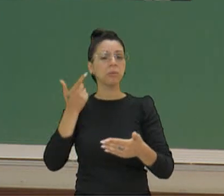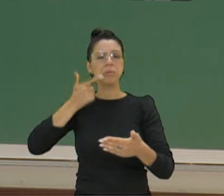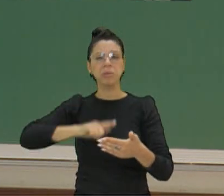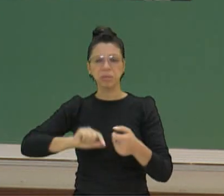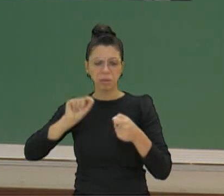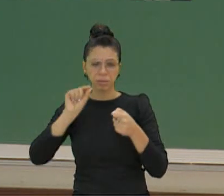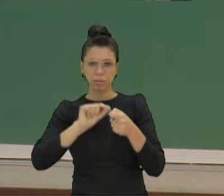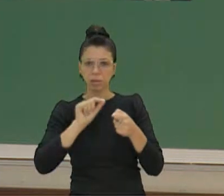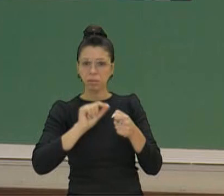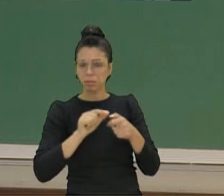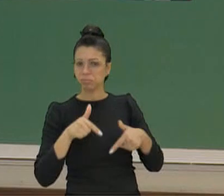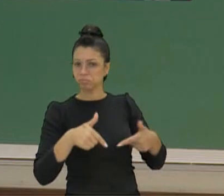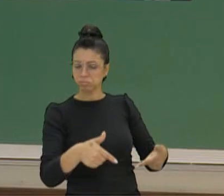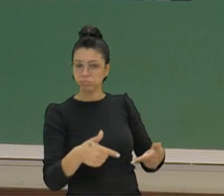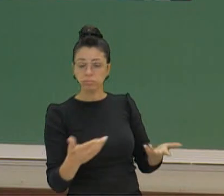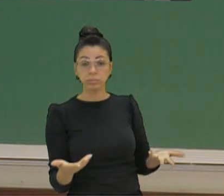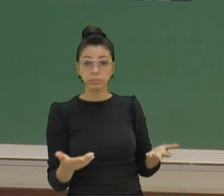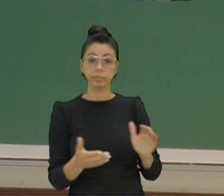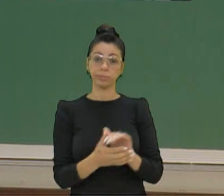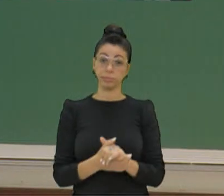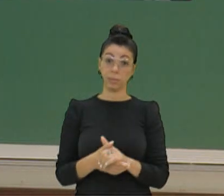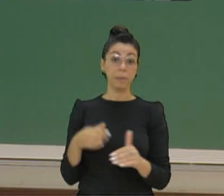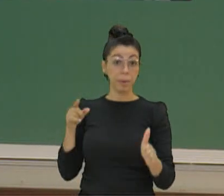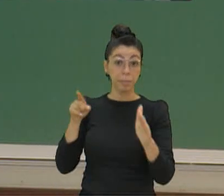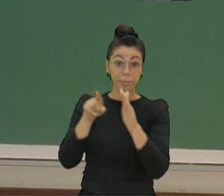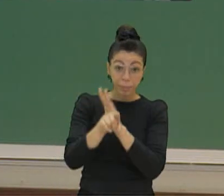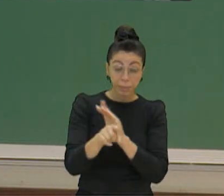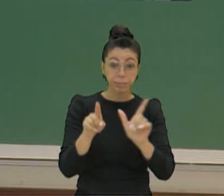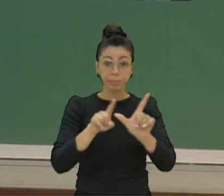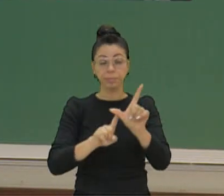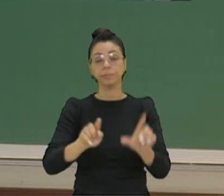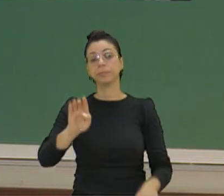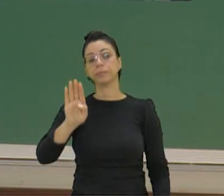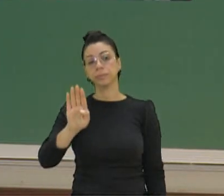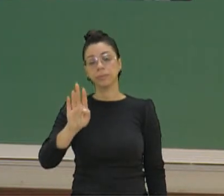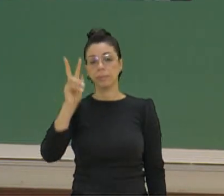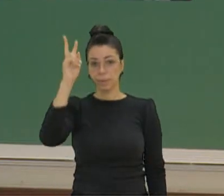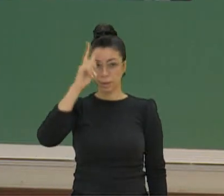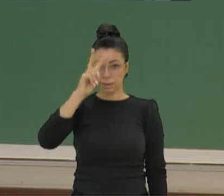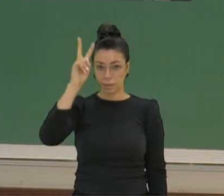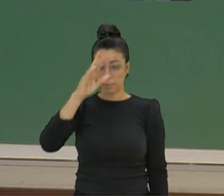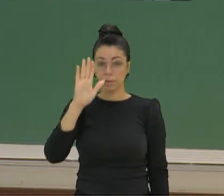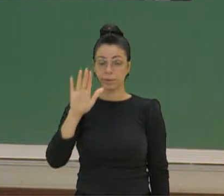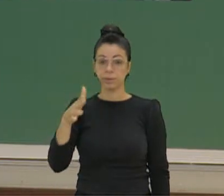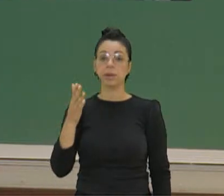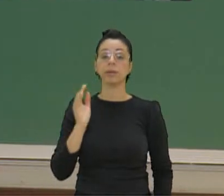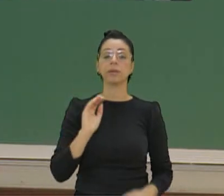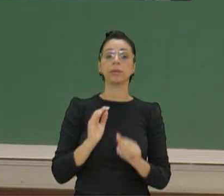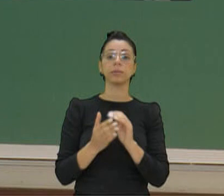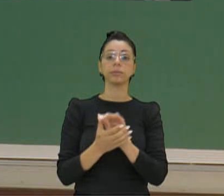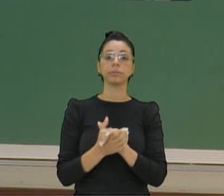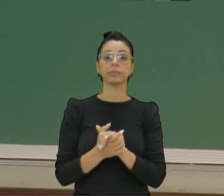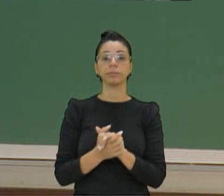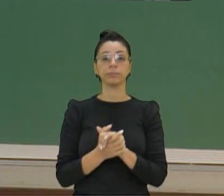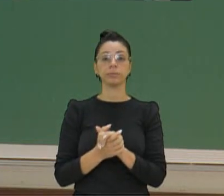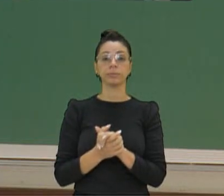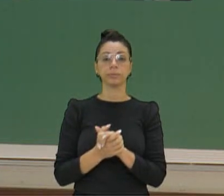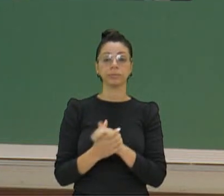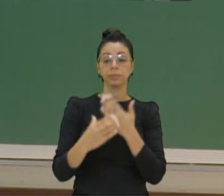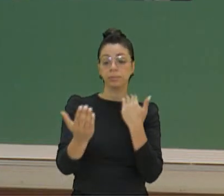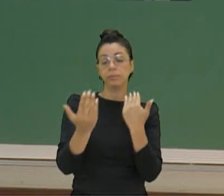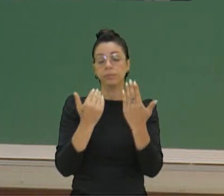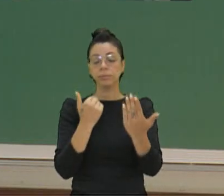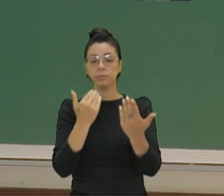fazer certas ações? É isso que está perguntando a nossa letra B. Lembra que nós conversamos numa aula, quando a gente falou